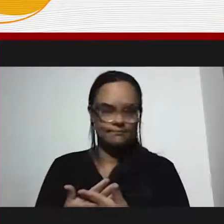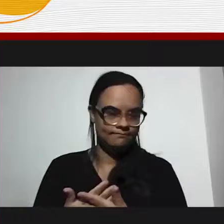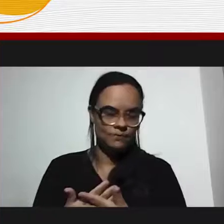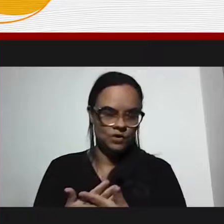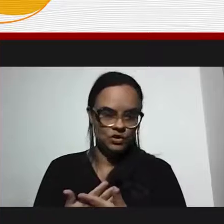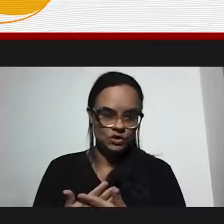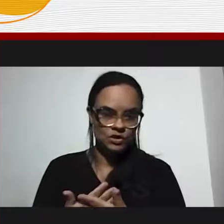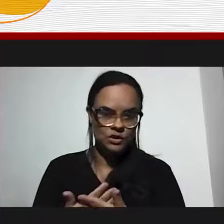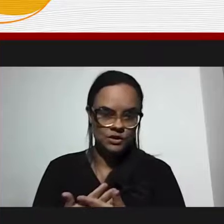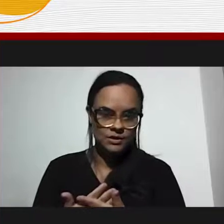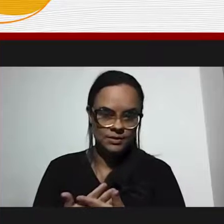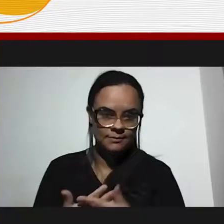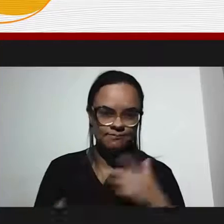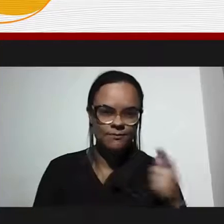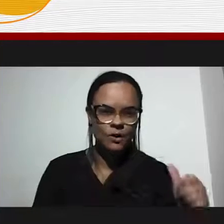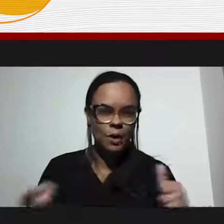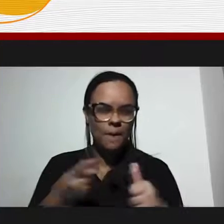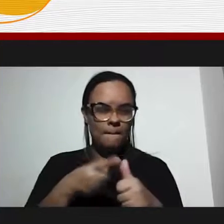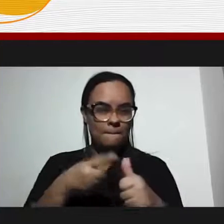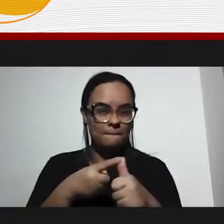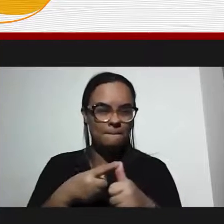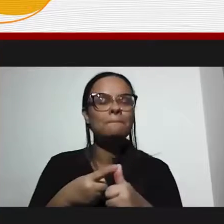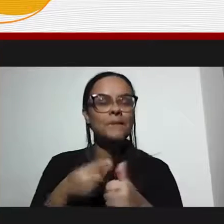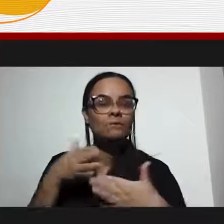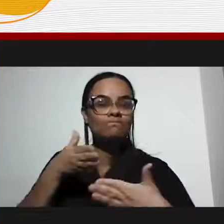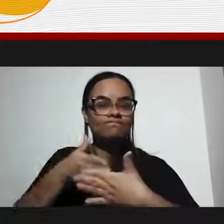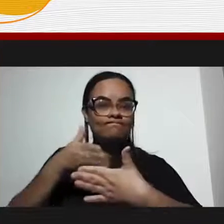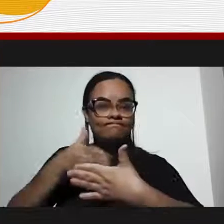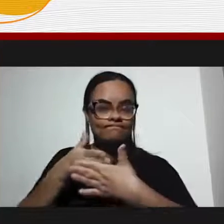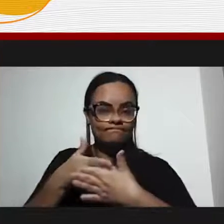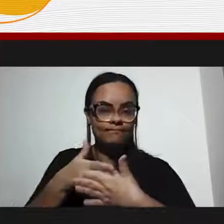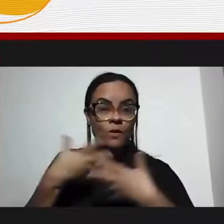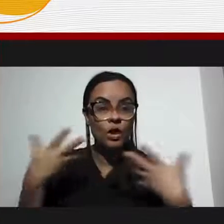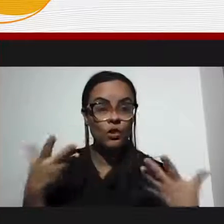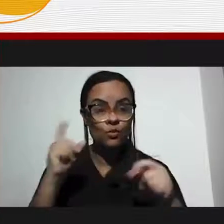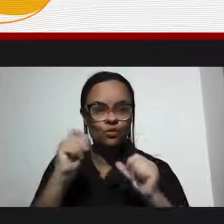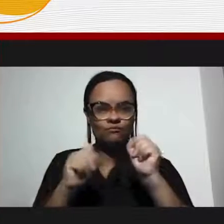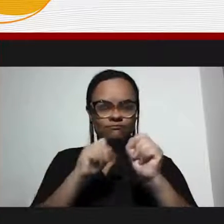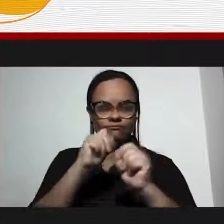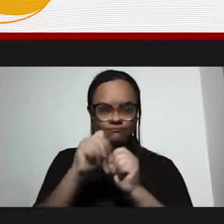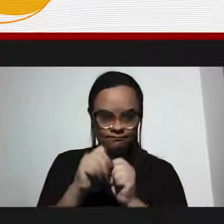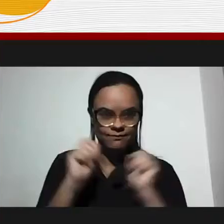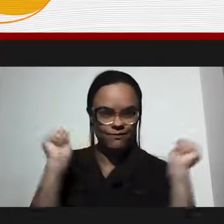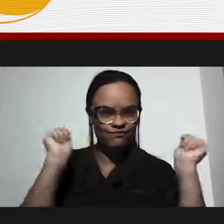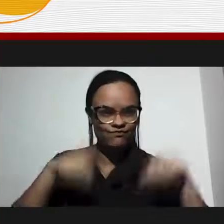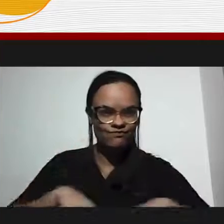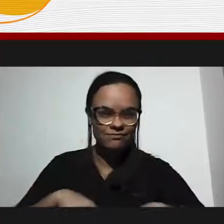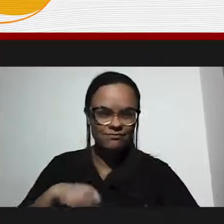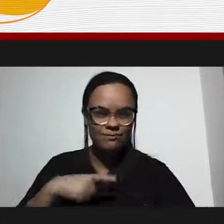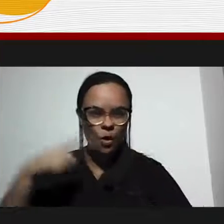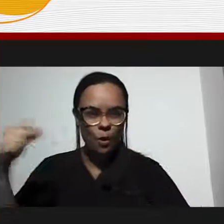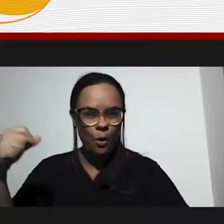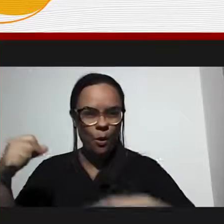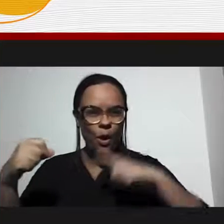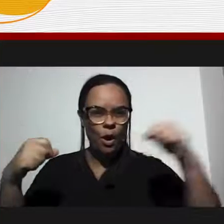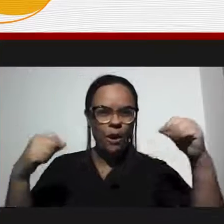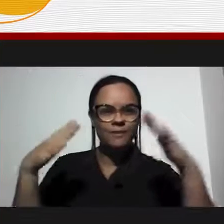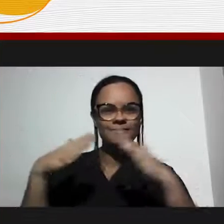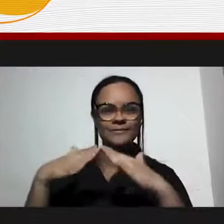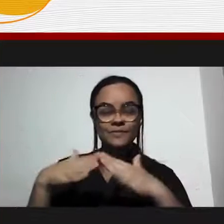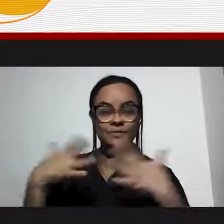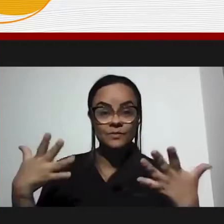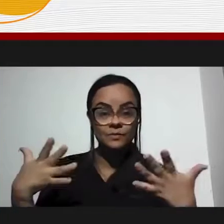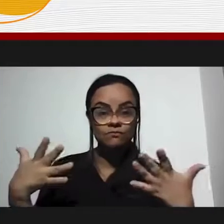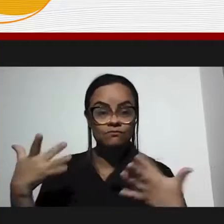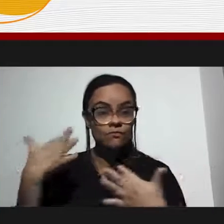adaptados, então a primeira grande dificuldade era realmente poder sair de casa. Só que na minha